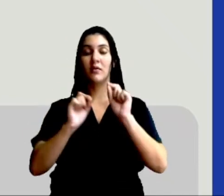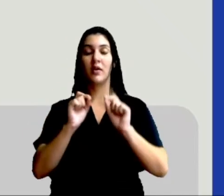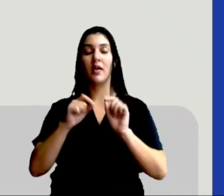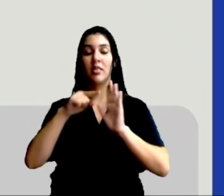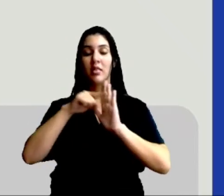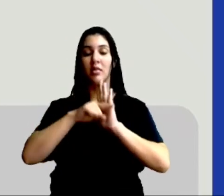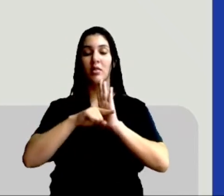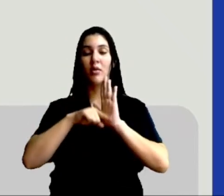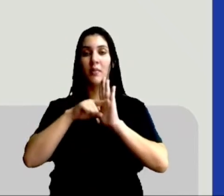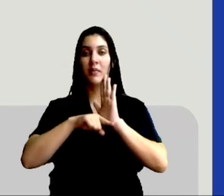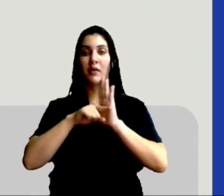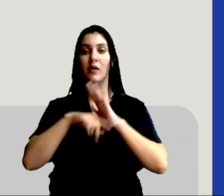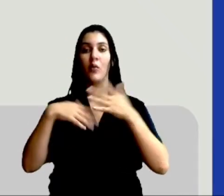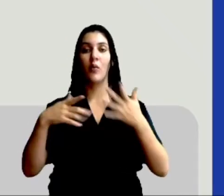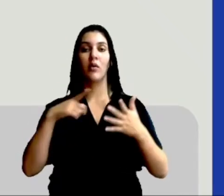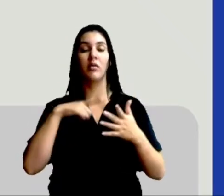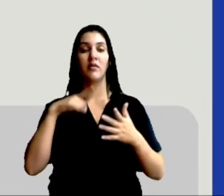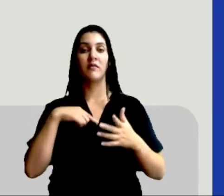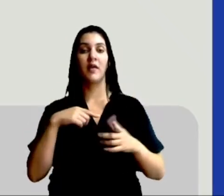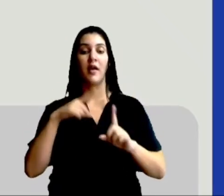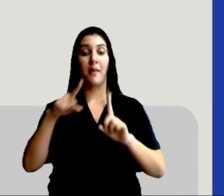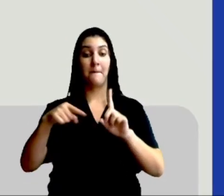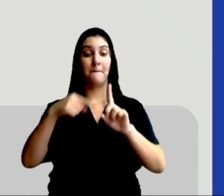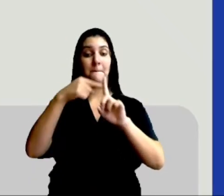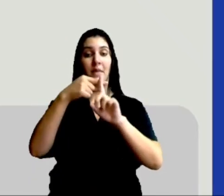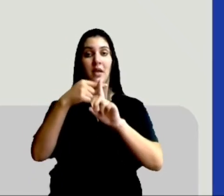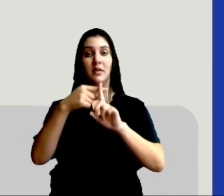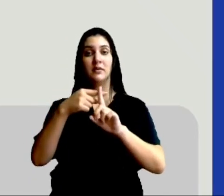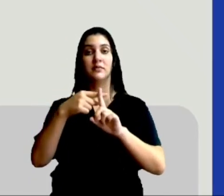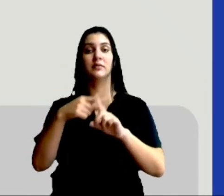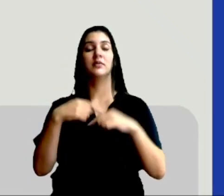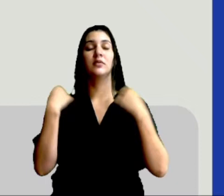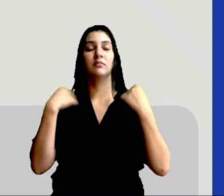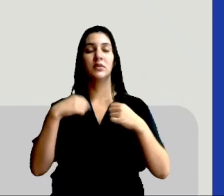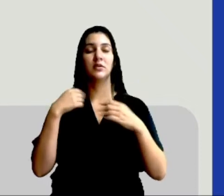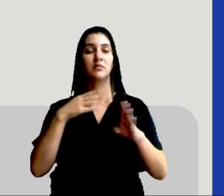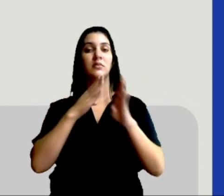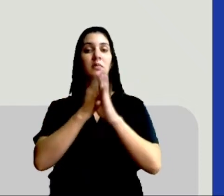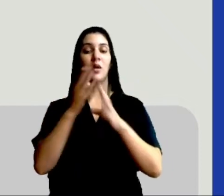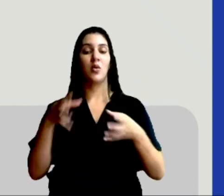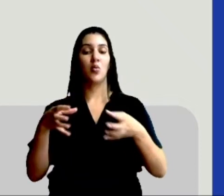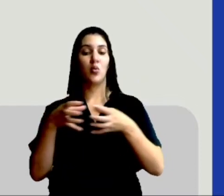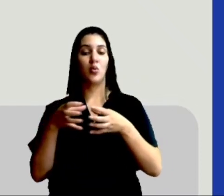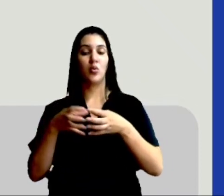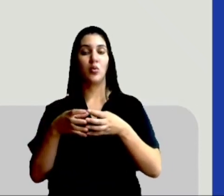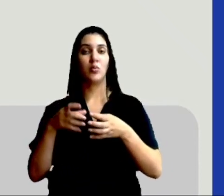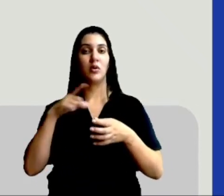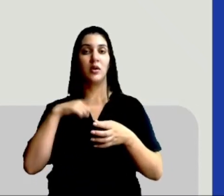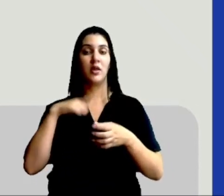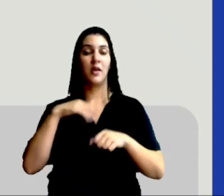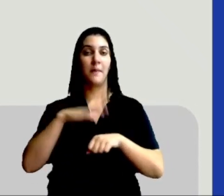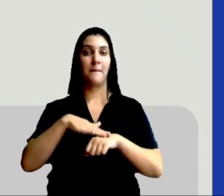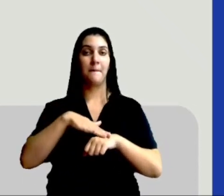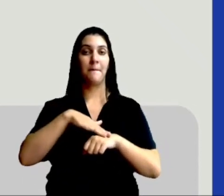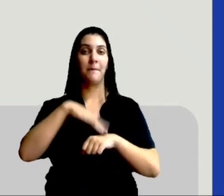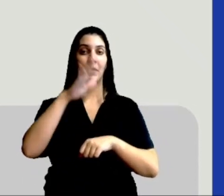subtração? Que a gente, quando tiver o termo a mais, eu tenho que descobrir o grupo que tem